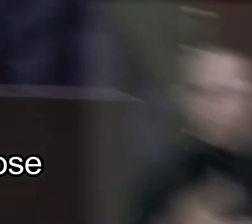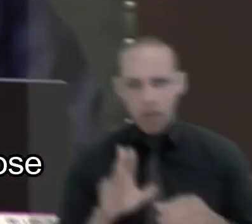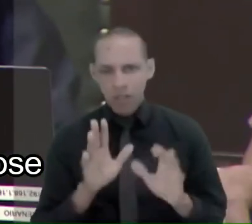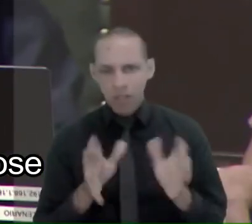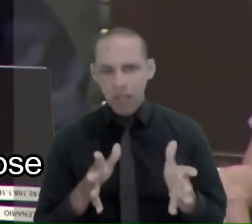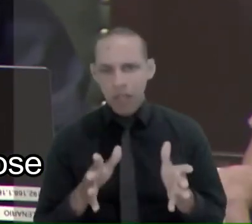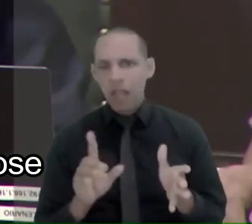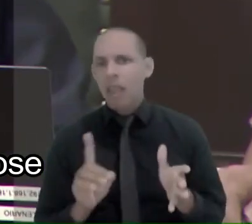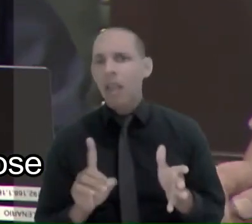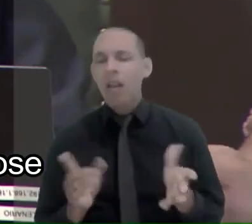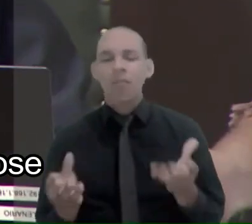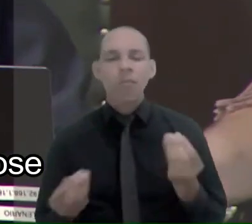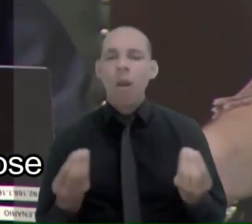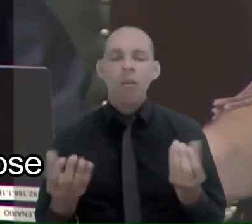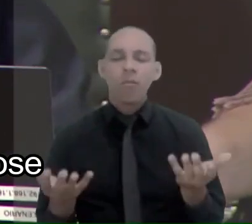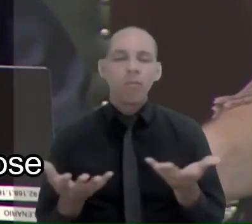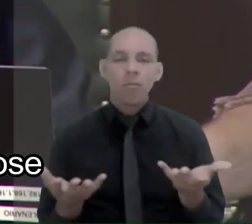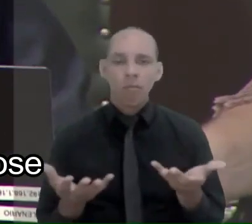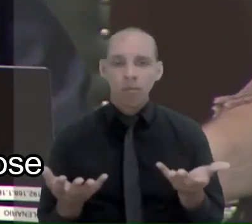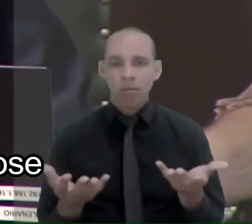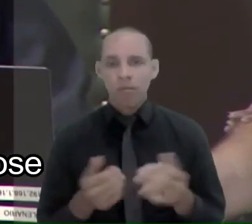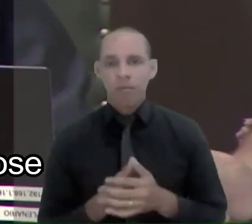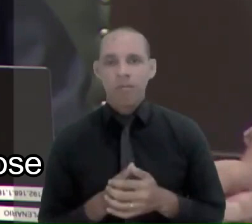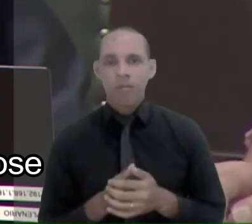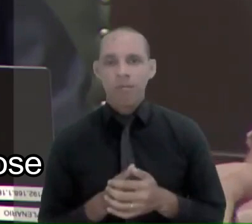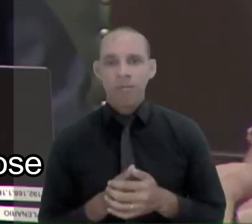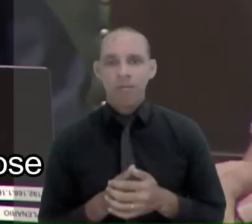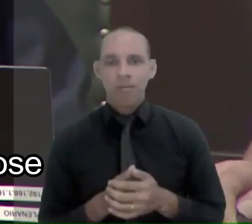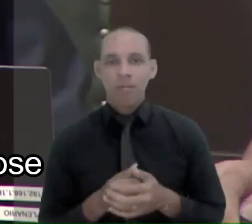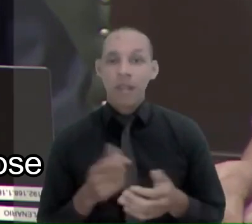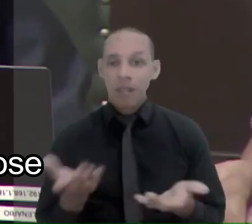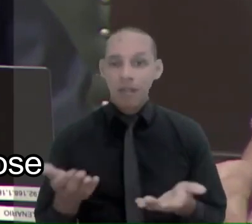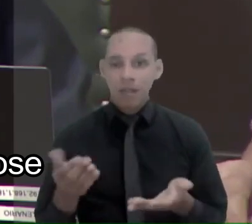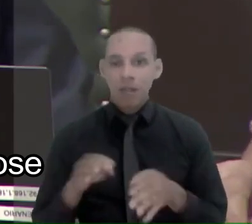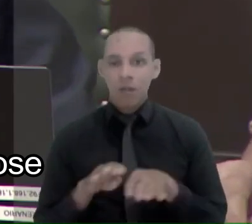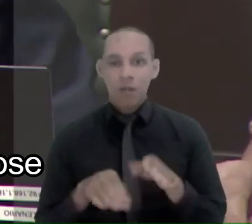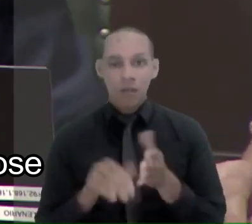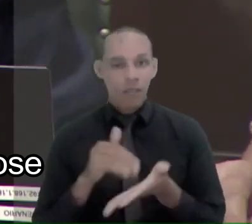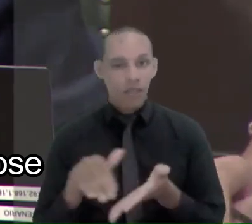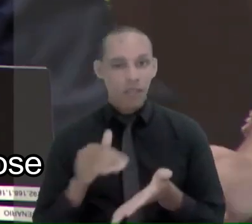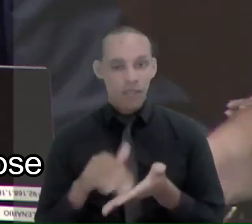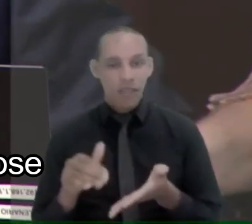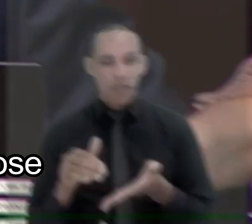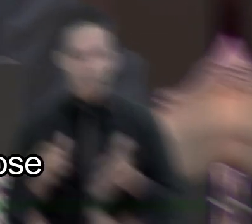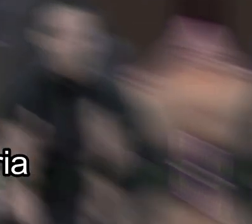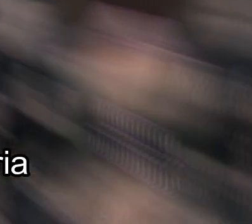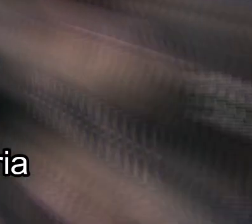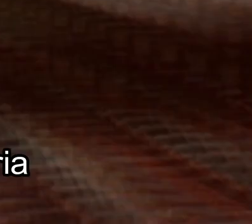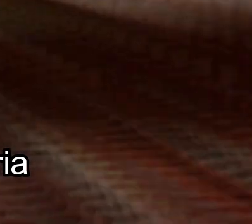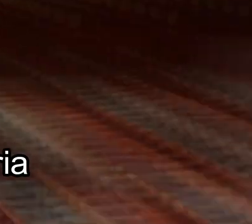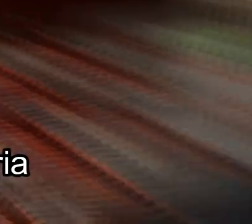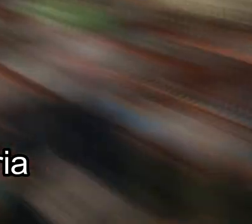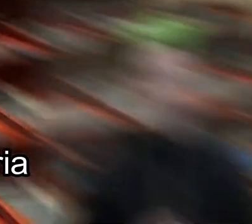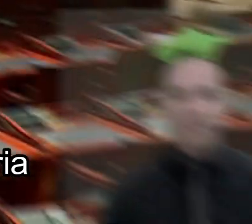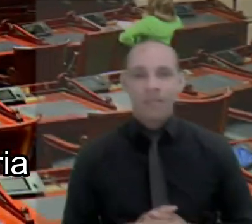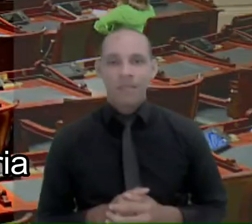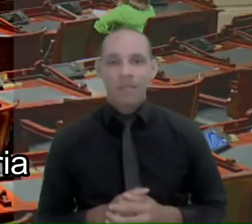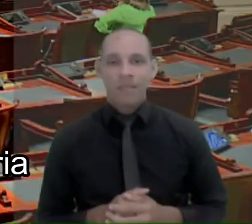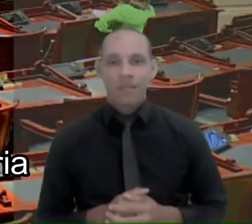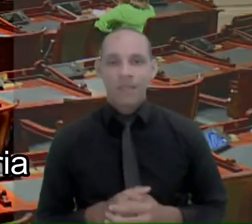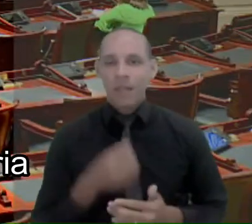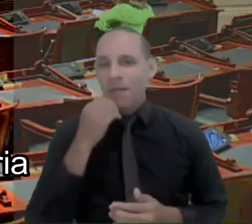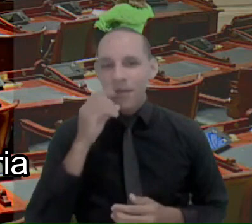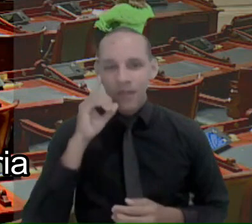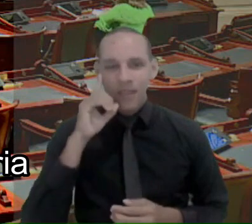Então, eu queria passar a palavra para o subsecretário de Promoção e Atenção Primária, Renato Coni. Bem, bom